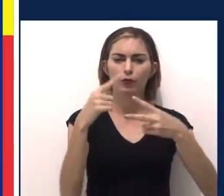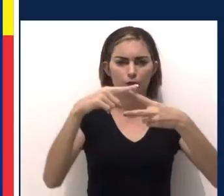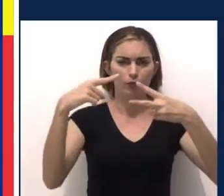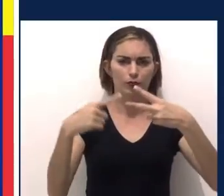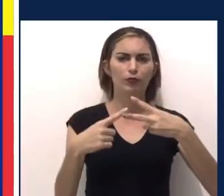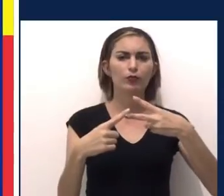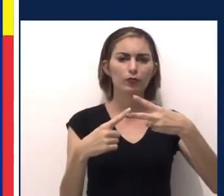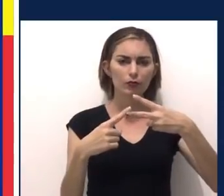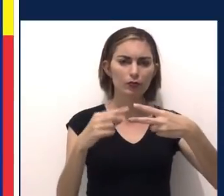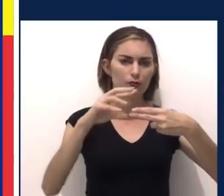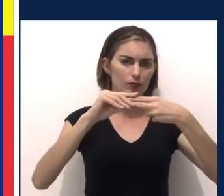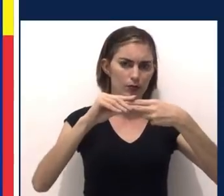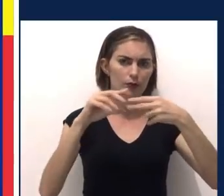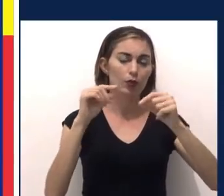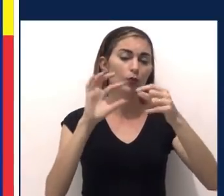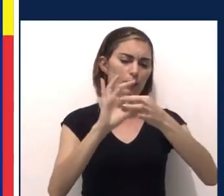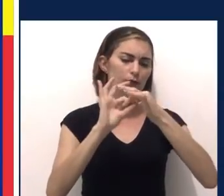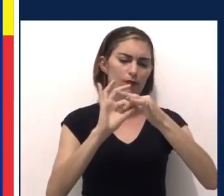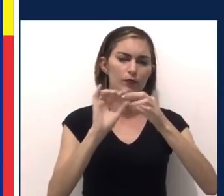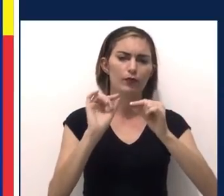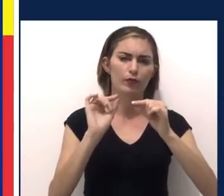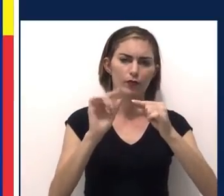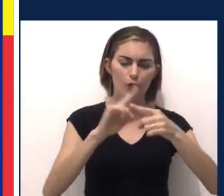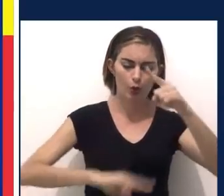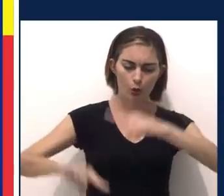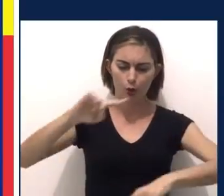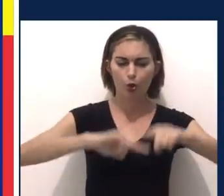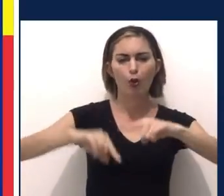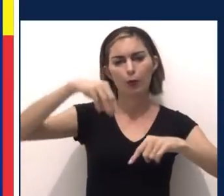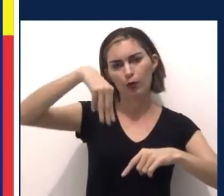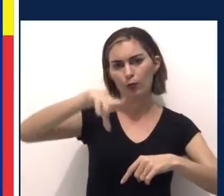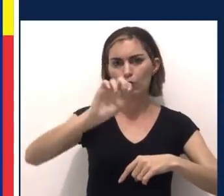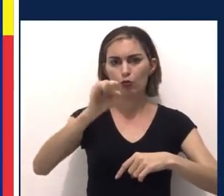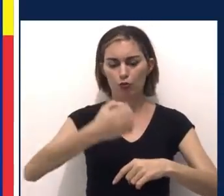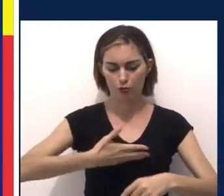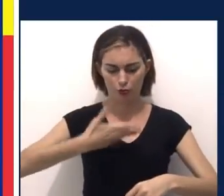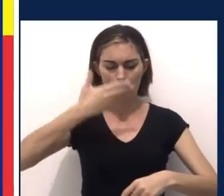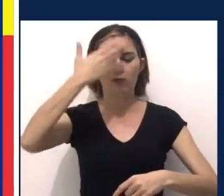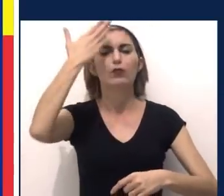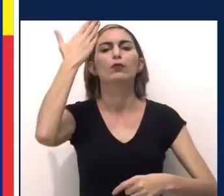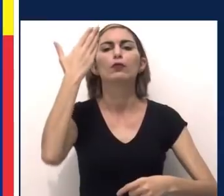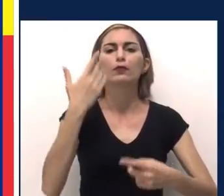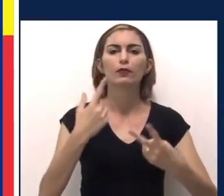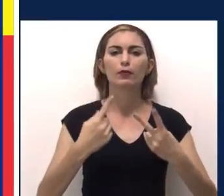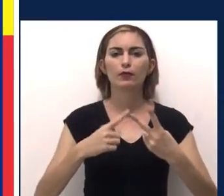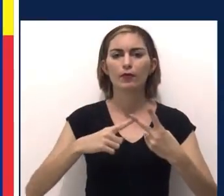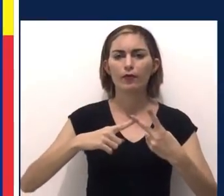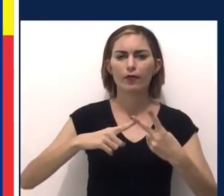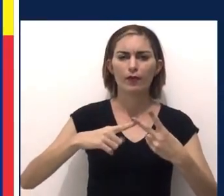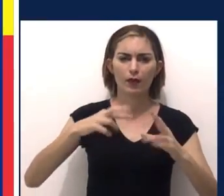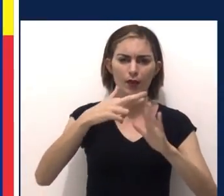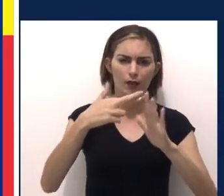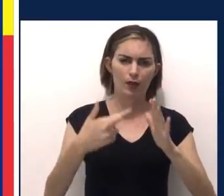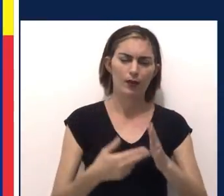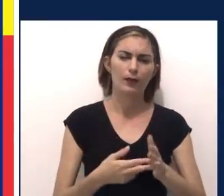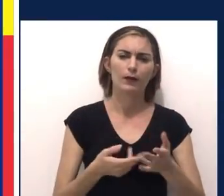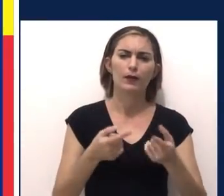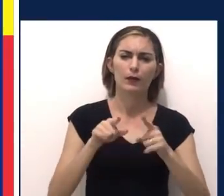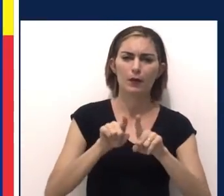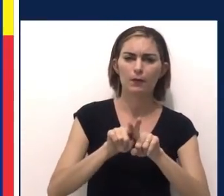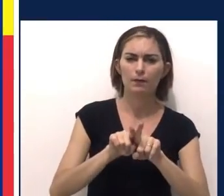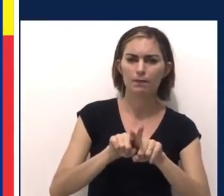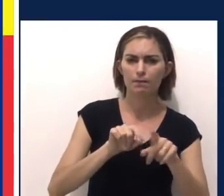considerar dois fenômenos interligados. O domínio muçulmano isso? E a